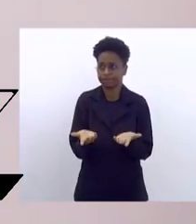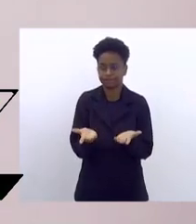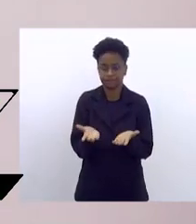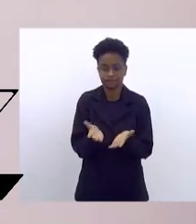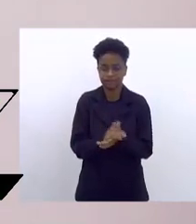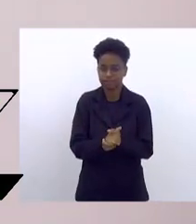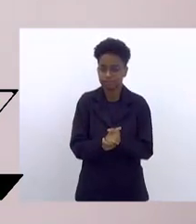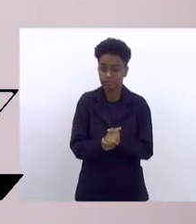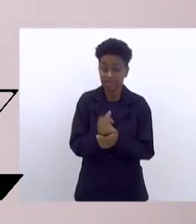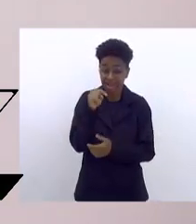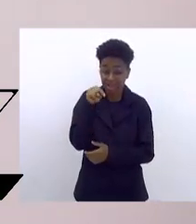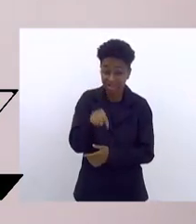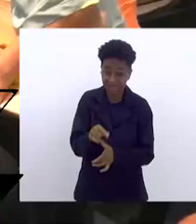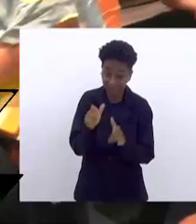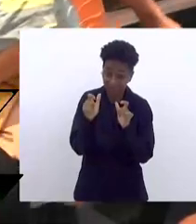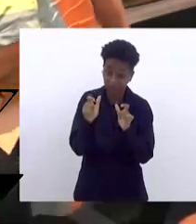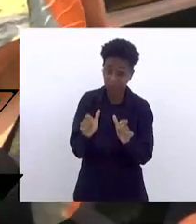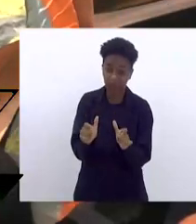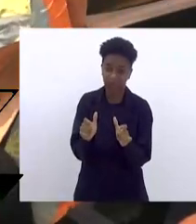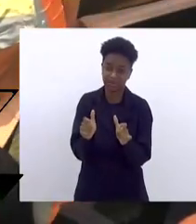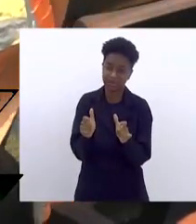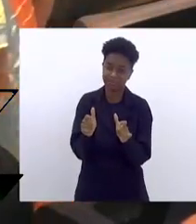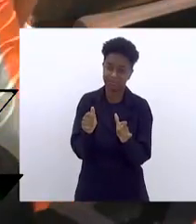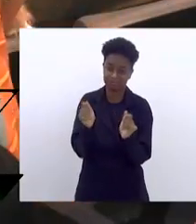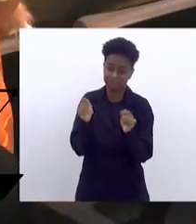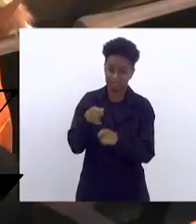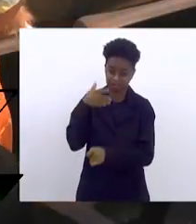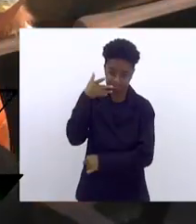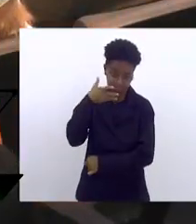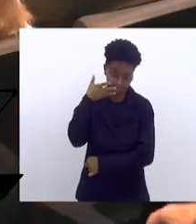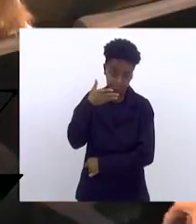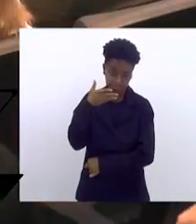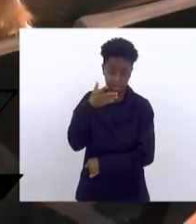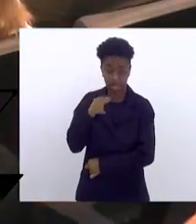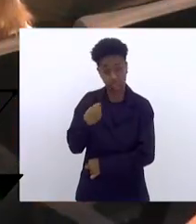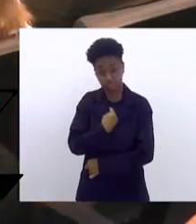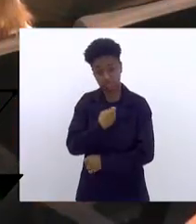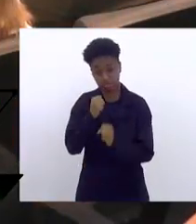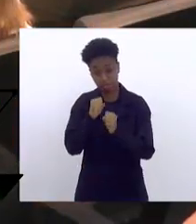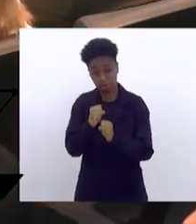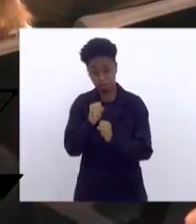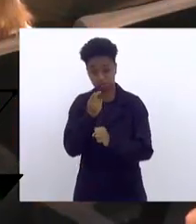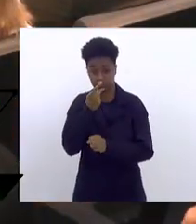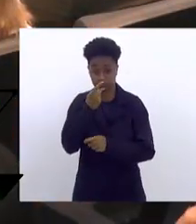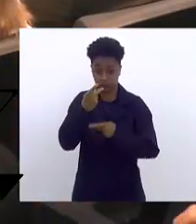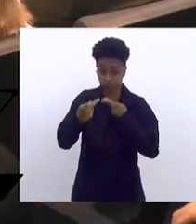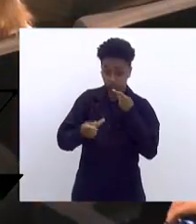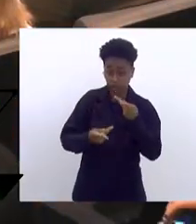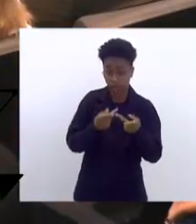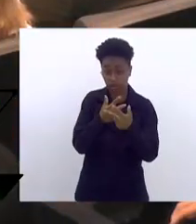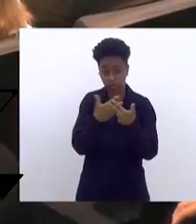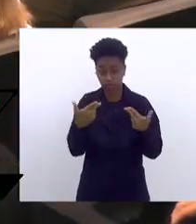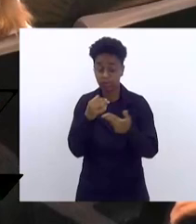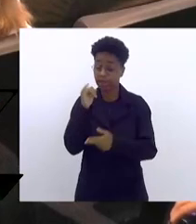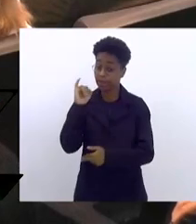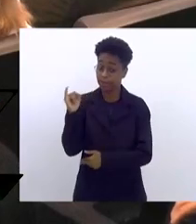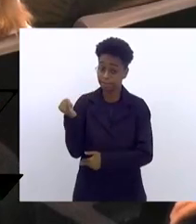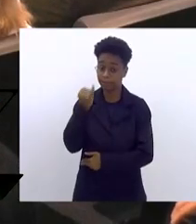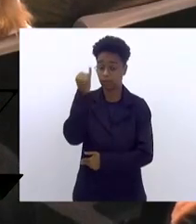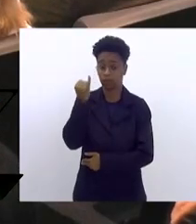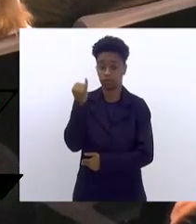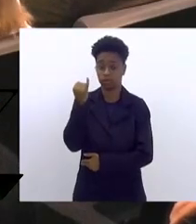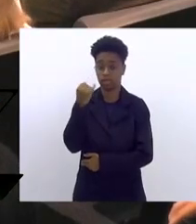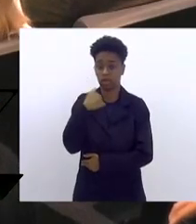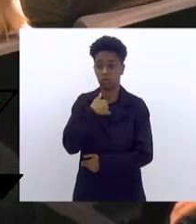já que aqui é um espaço é um lugar de fala em que a gente pode se colocar é importante que assim